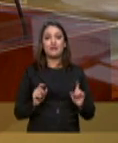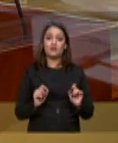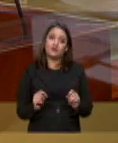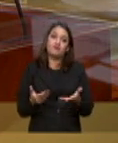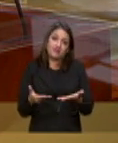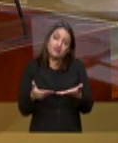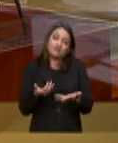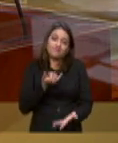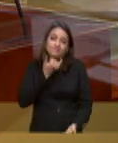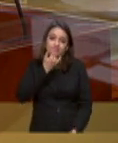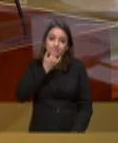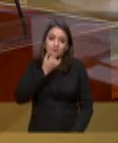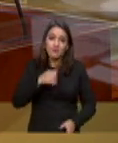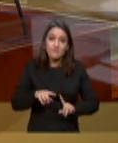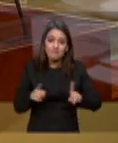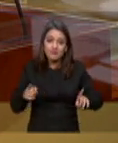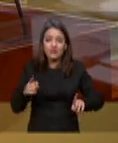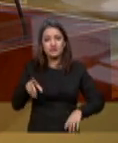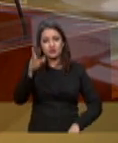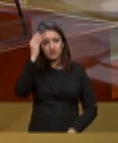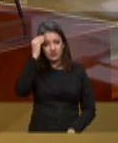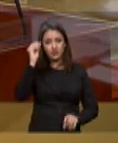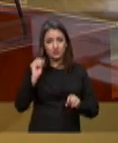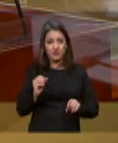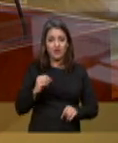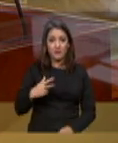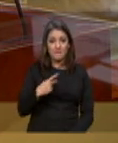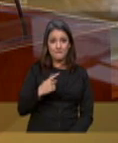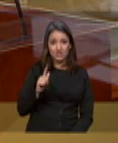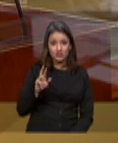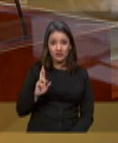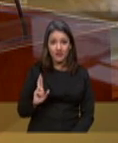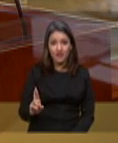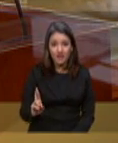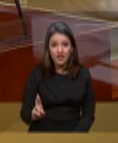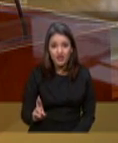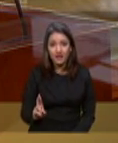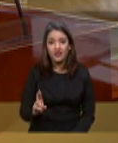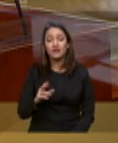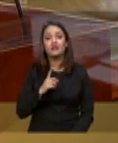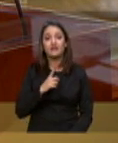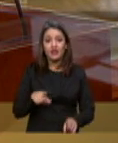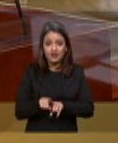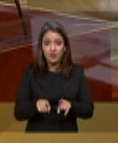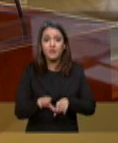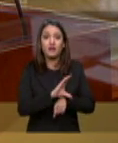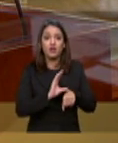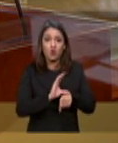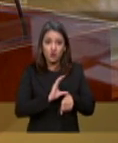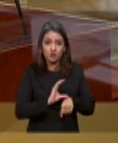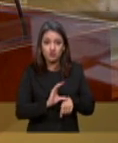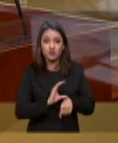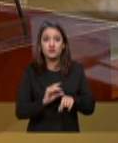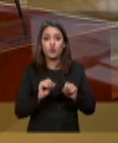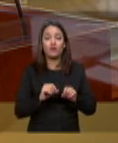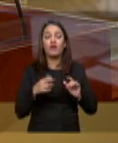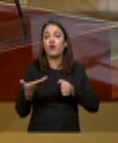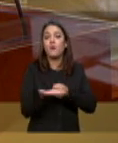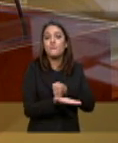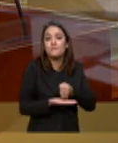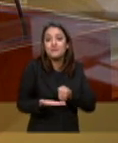vênia, mais uma vez, entendemos que a requerente aqui, ela discorda também da Constituição Federal, que coloca como